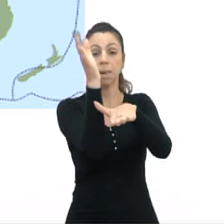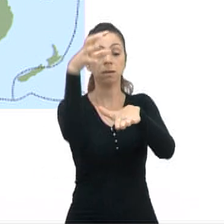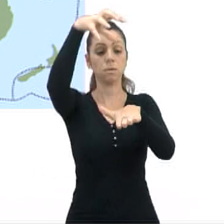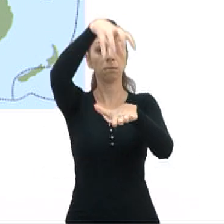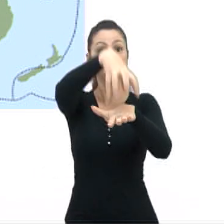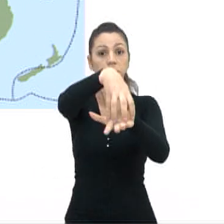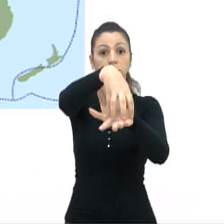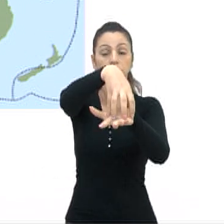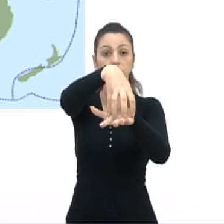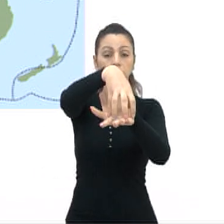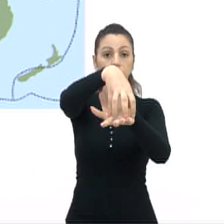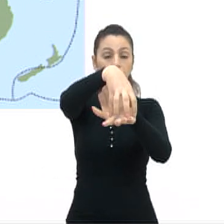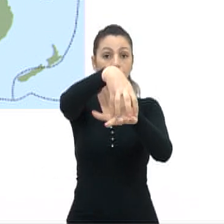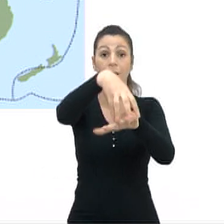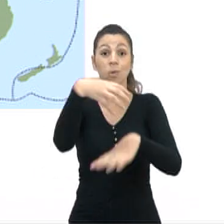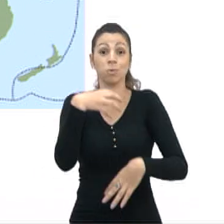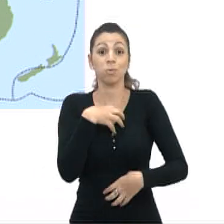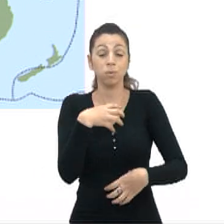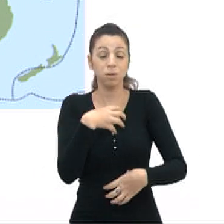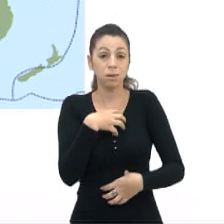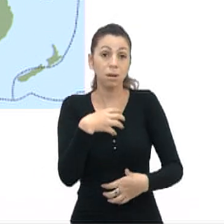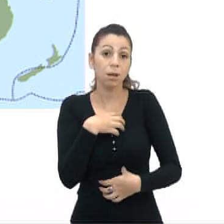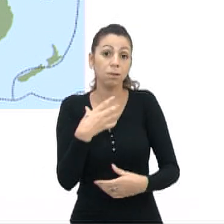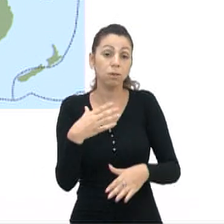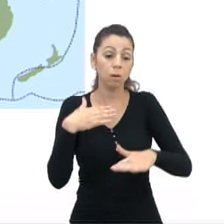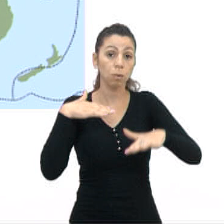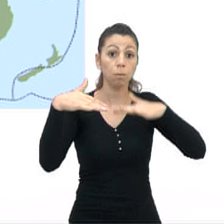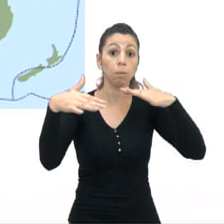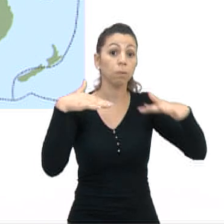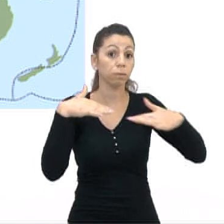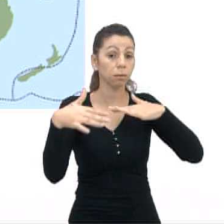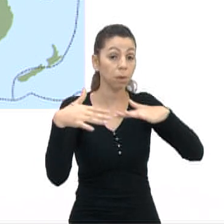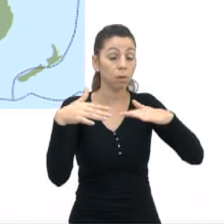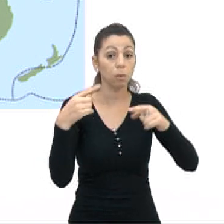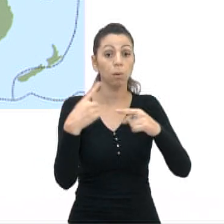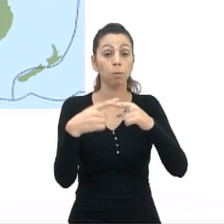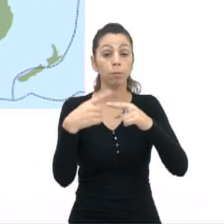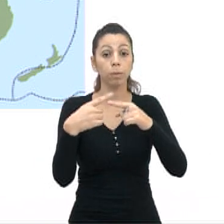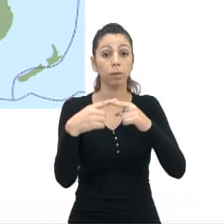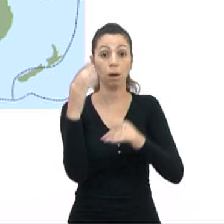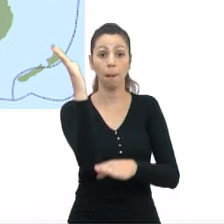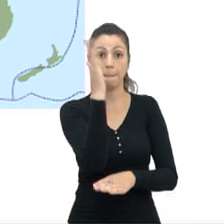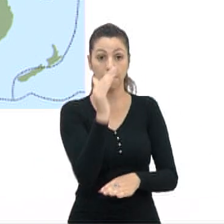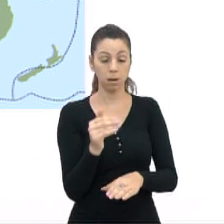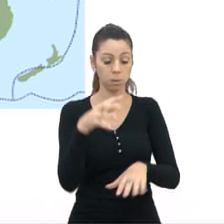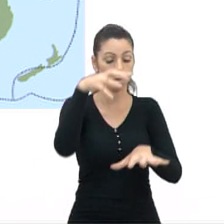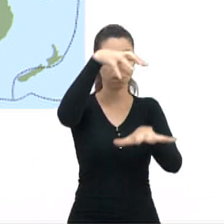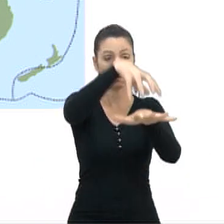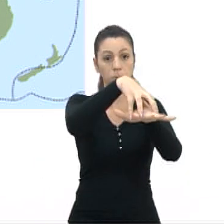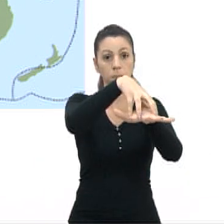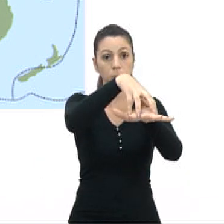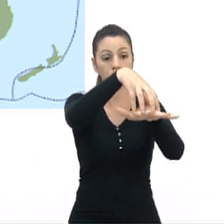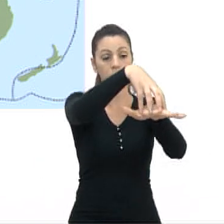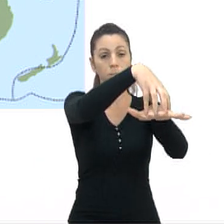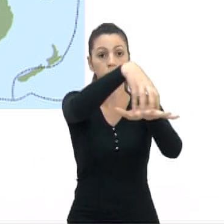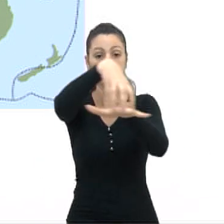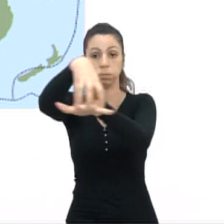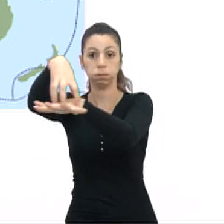sentindo tantos efeitos dos movimentos das placas. Sentimos, mas numa intensidade bem